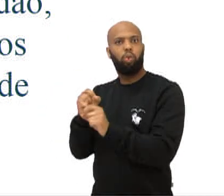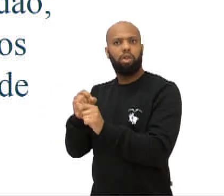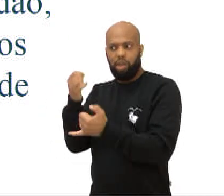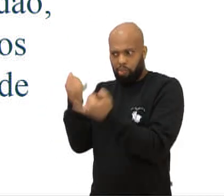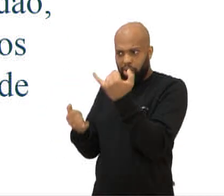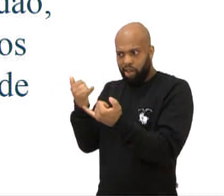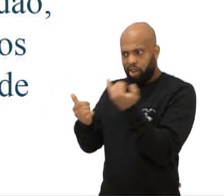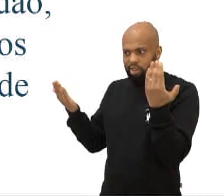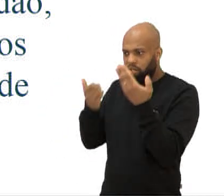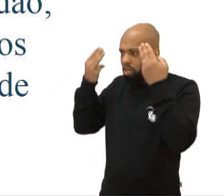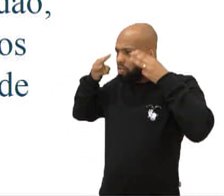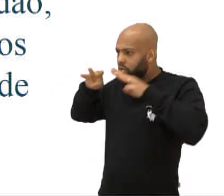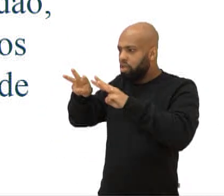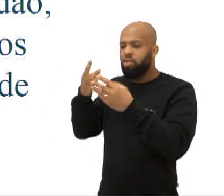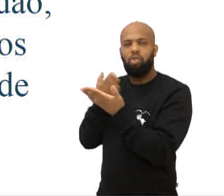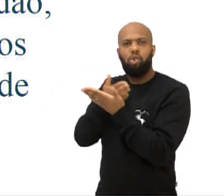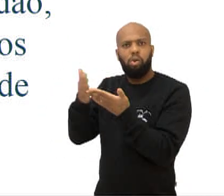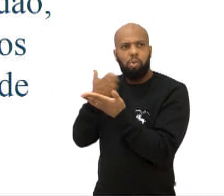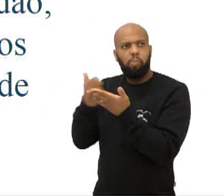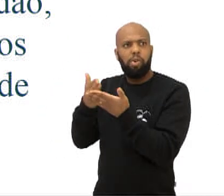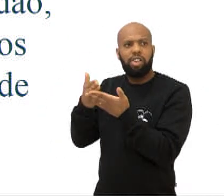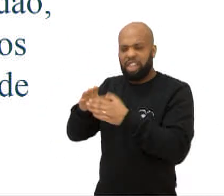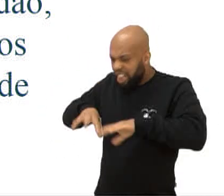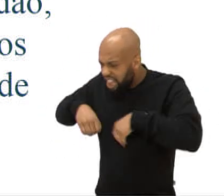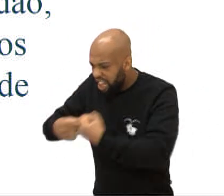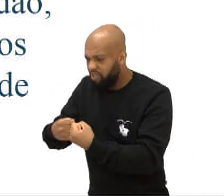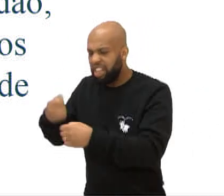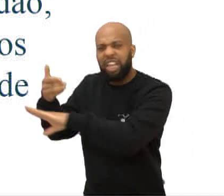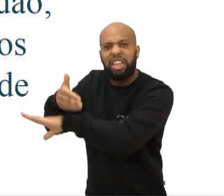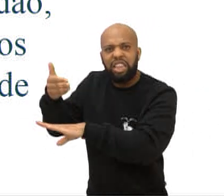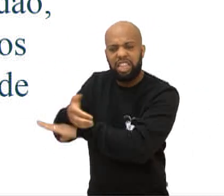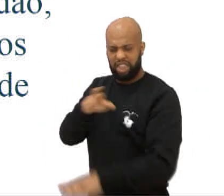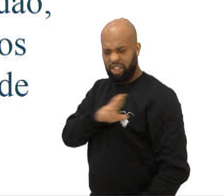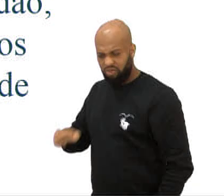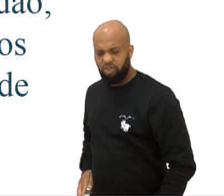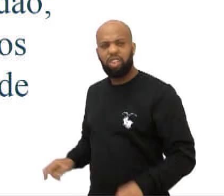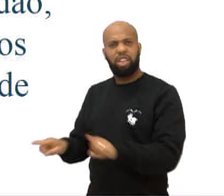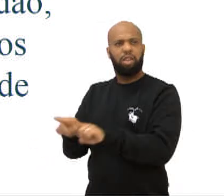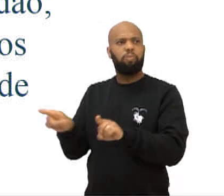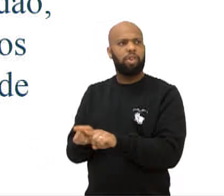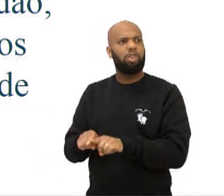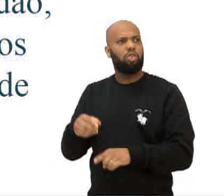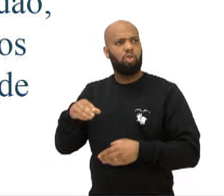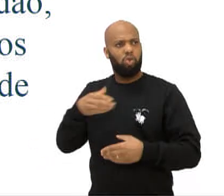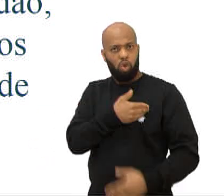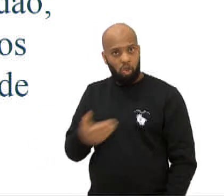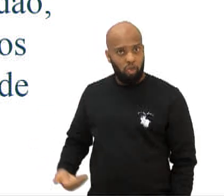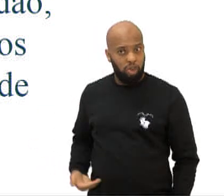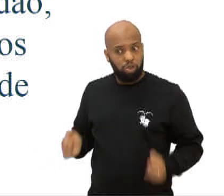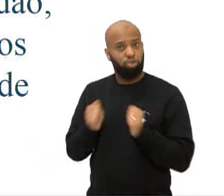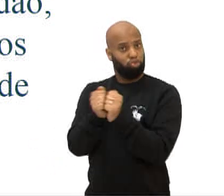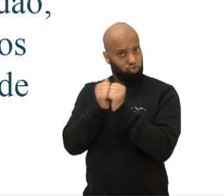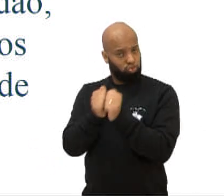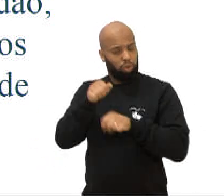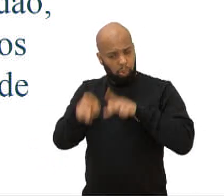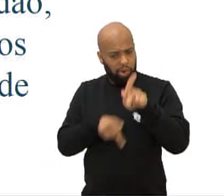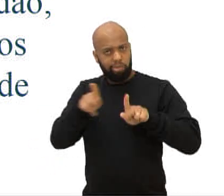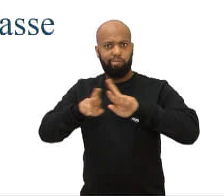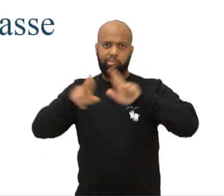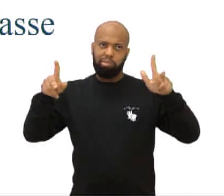o Maquiavel começa a defender república, participação do povo, governo ao lado da população. Bem diferente,